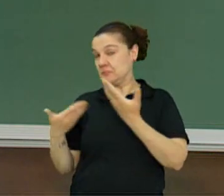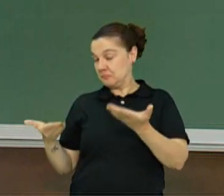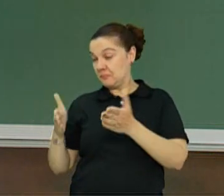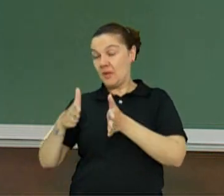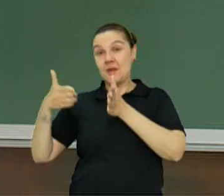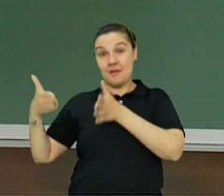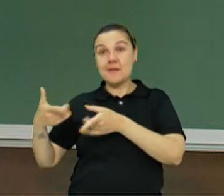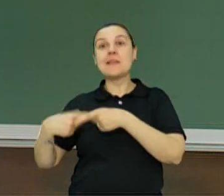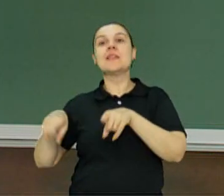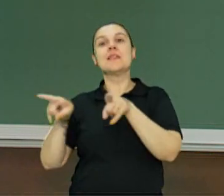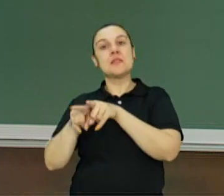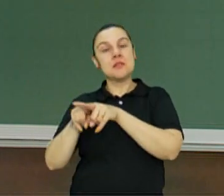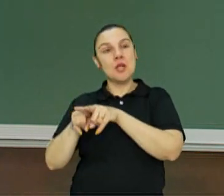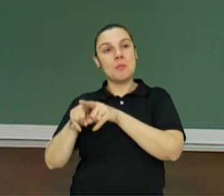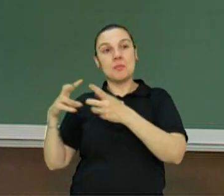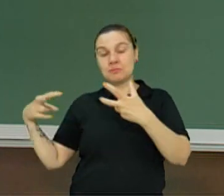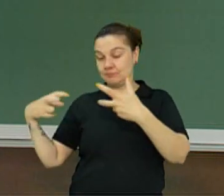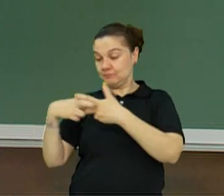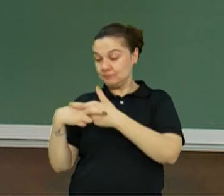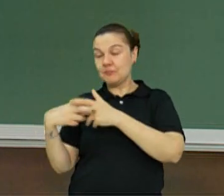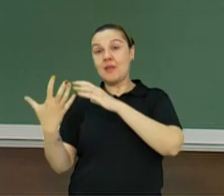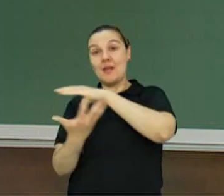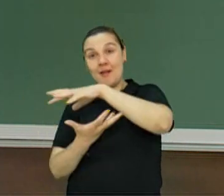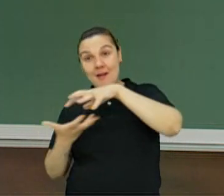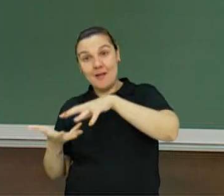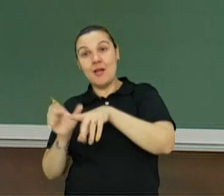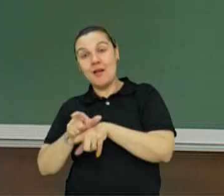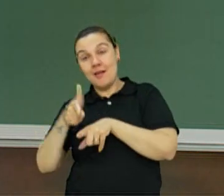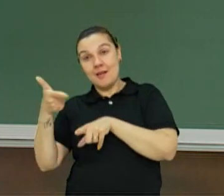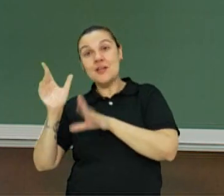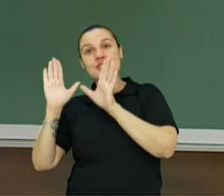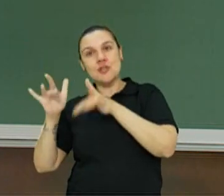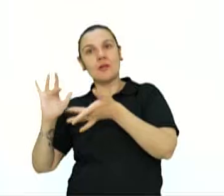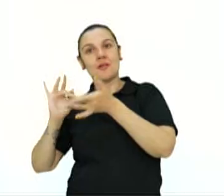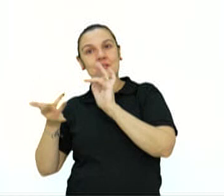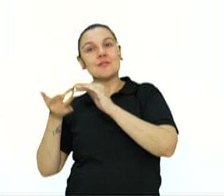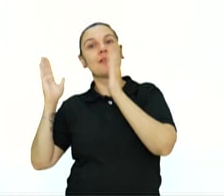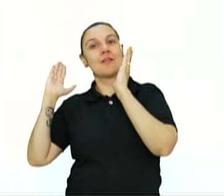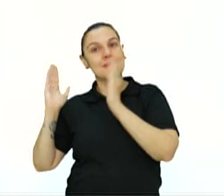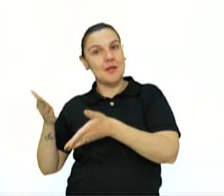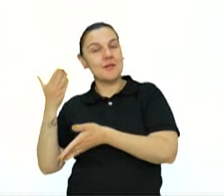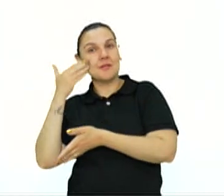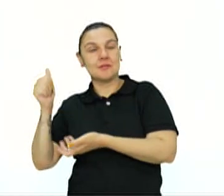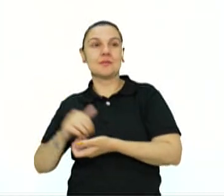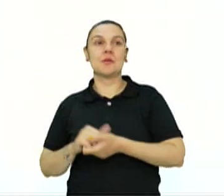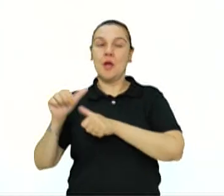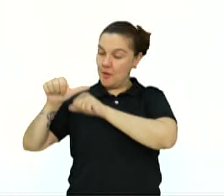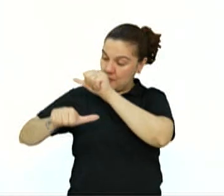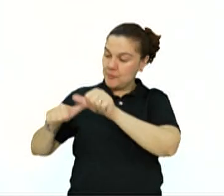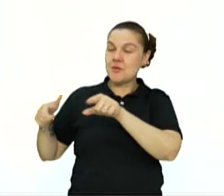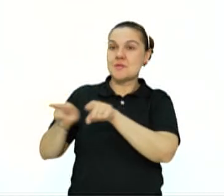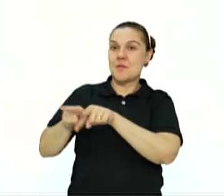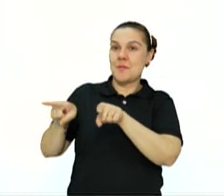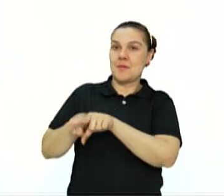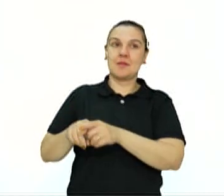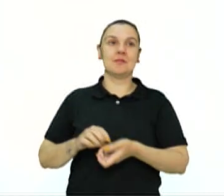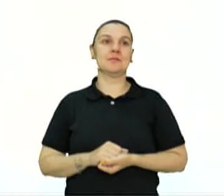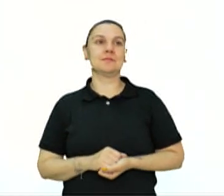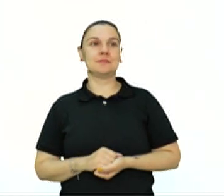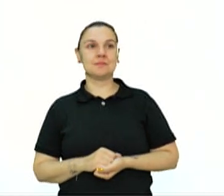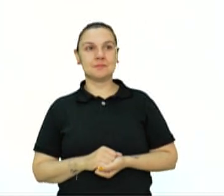assim, também só se sentem atraídas com aquelas às quais elas sofreram a